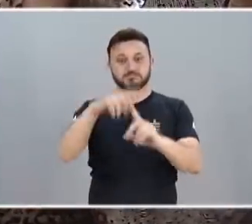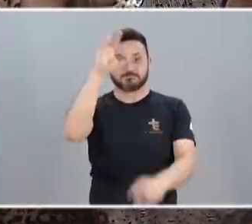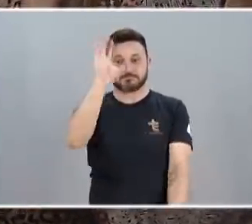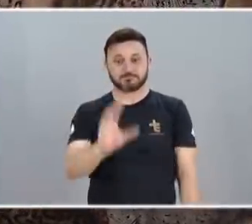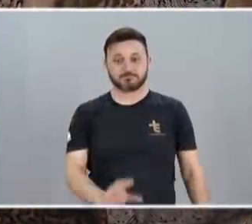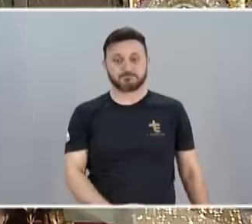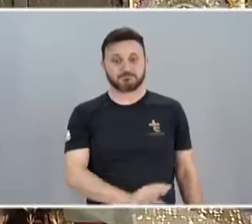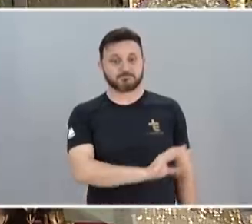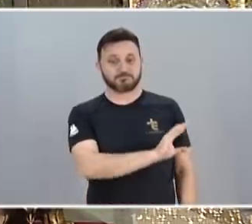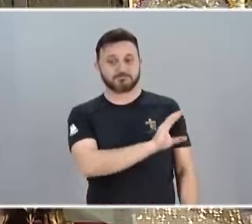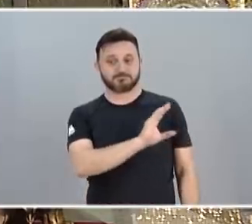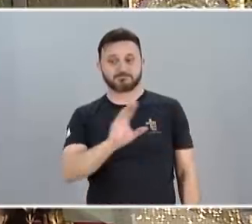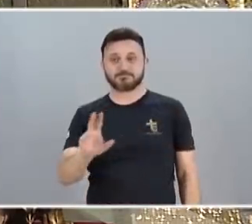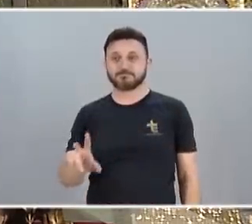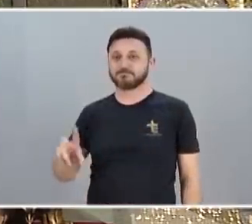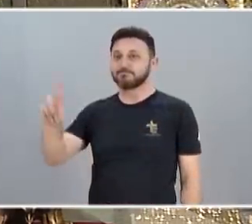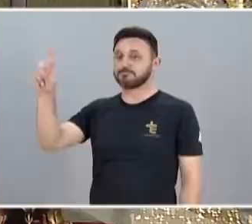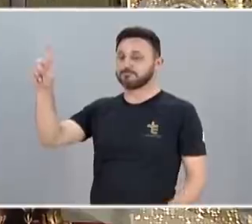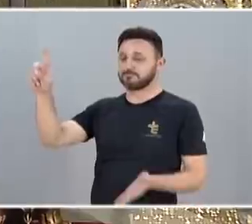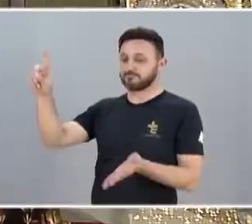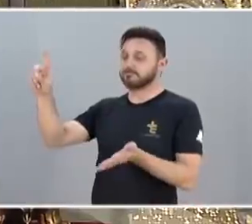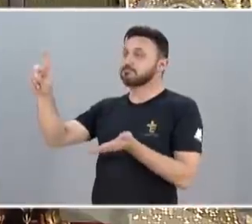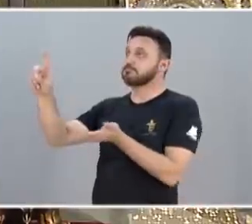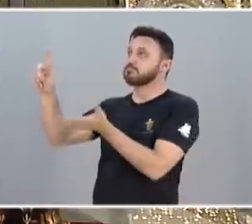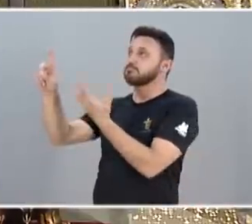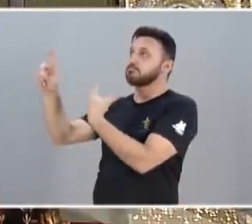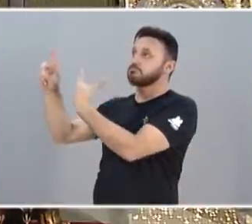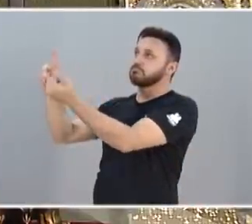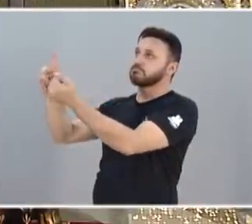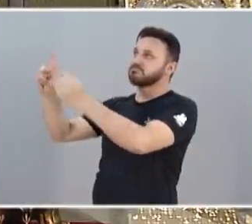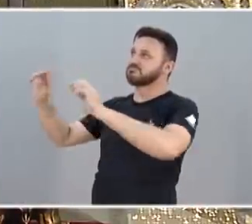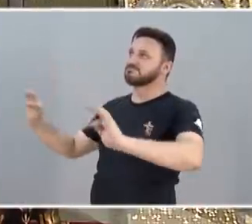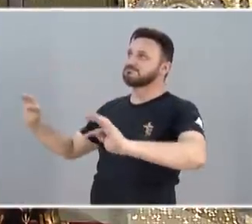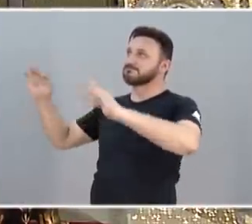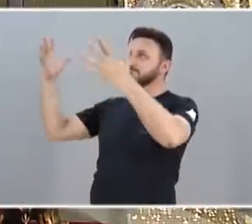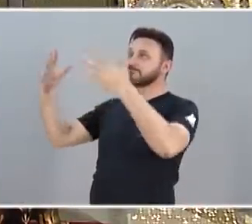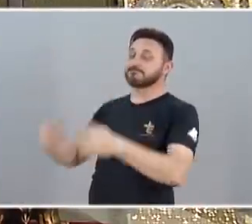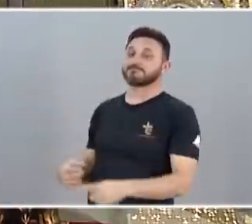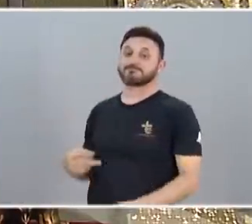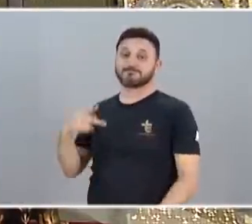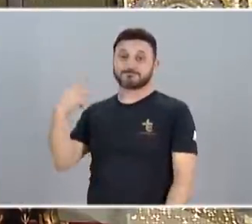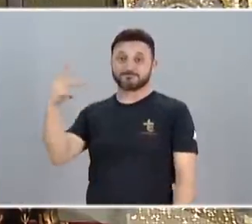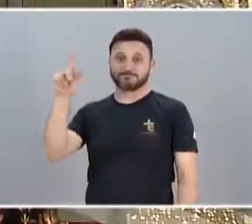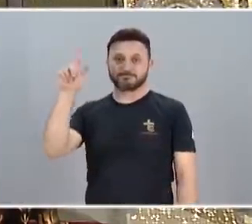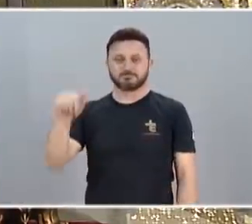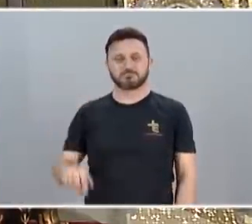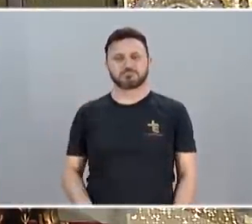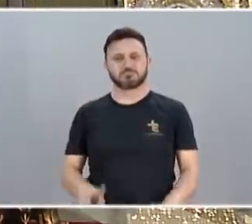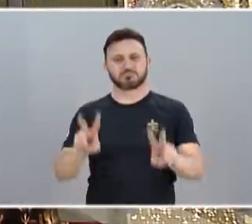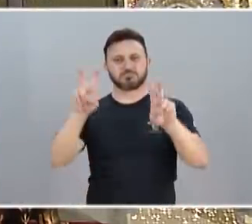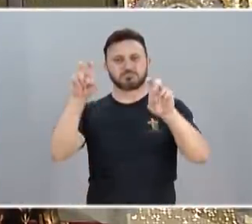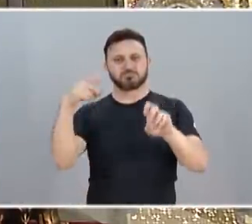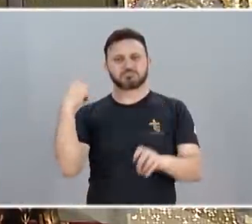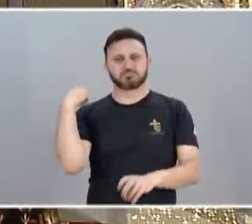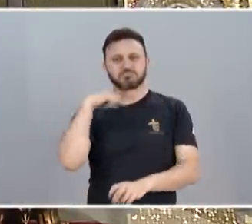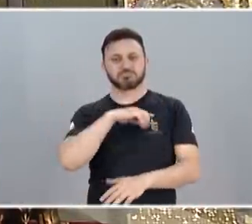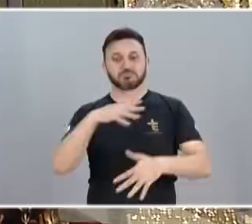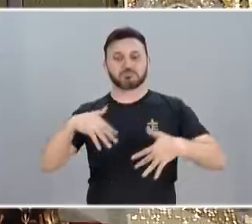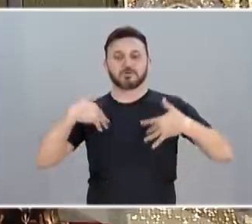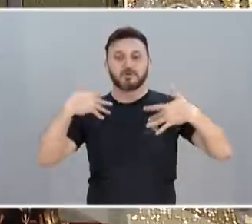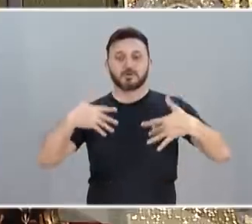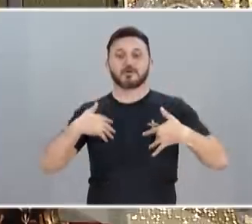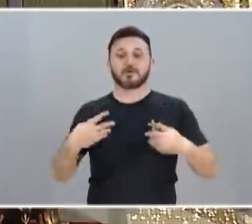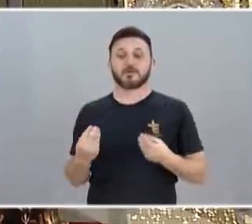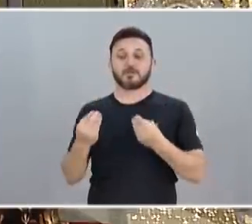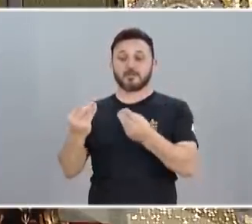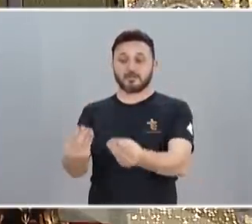toda a Santa Igreja. Acolhei, ó Deus, as oferendas da vossa Igreja em festa. Vós que sois a causa de tão grande júbilo, concedei-lhe